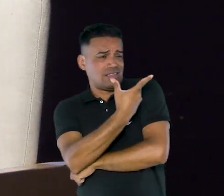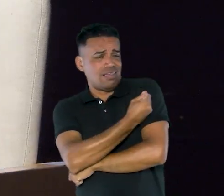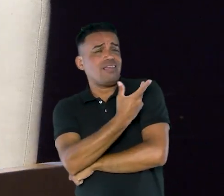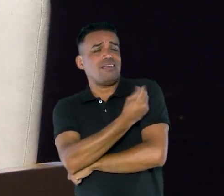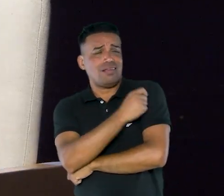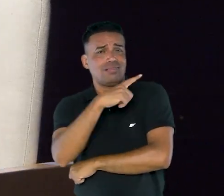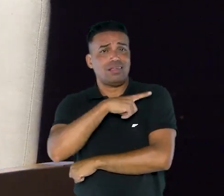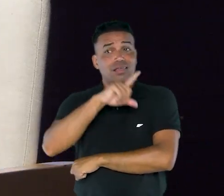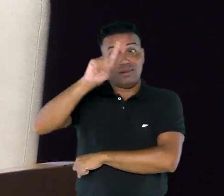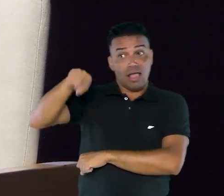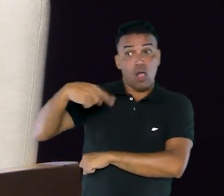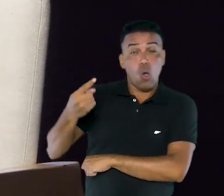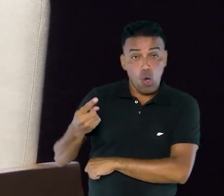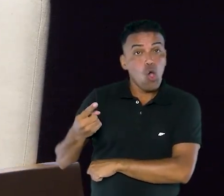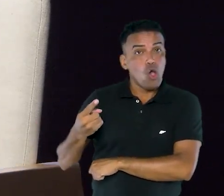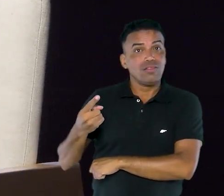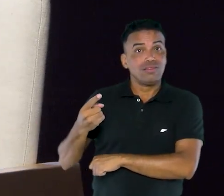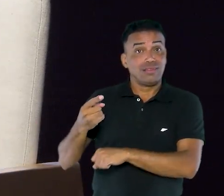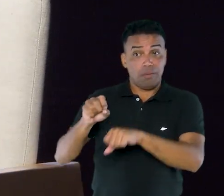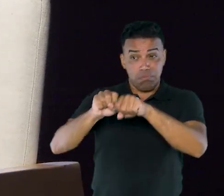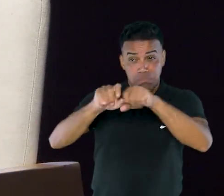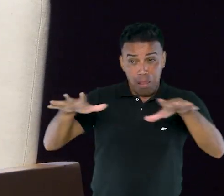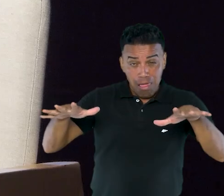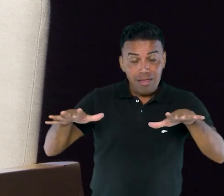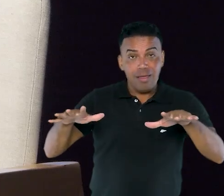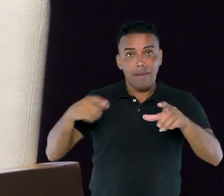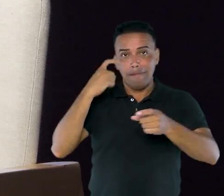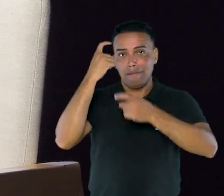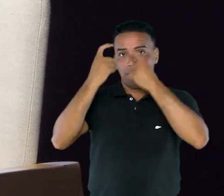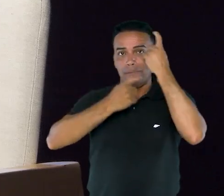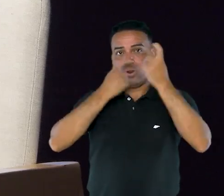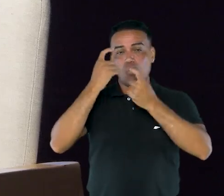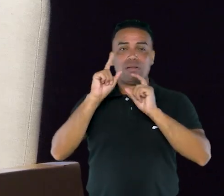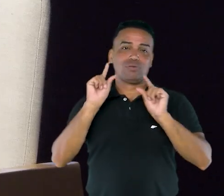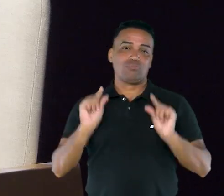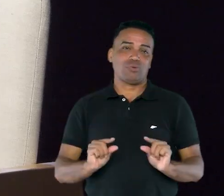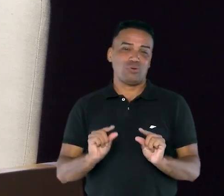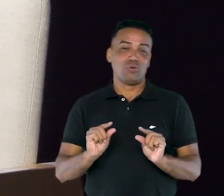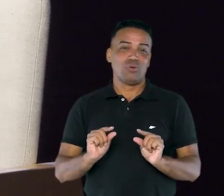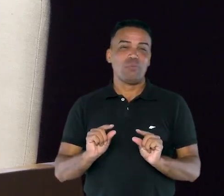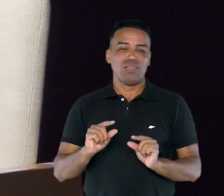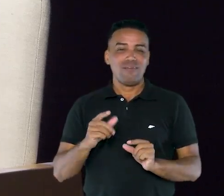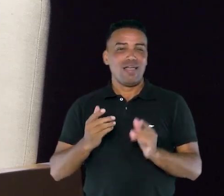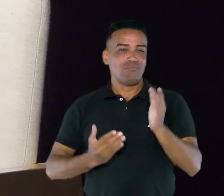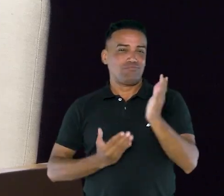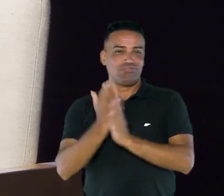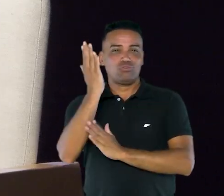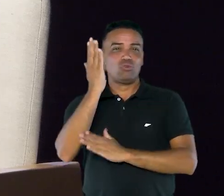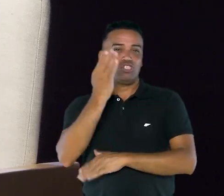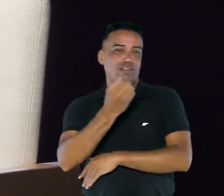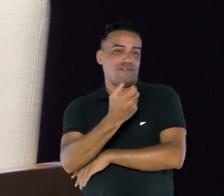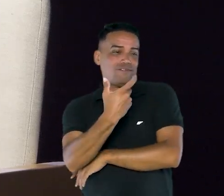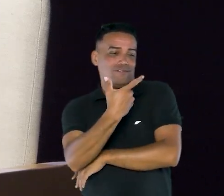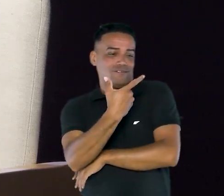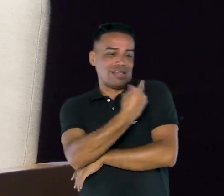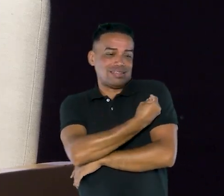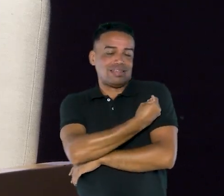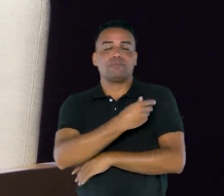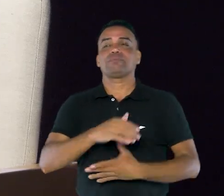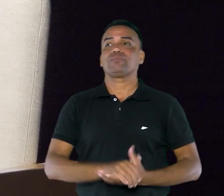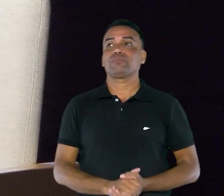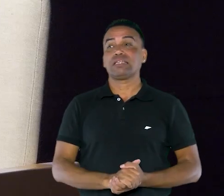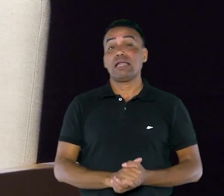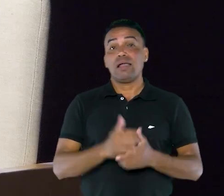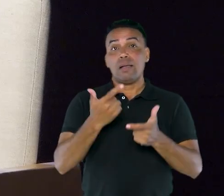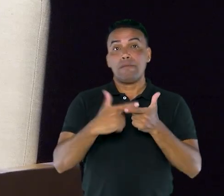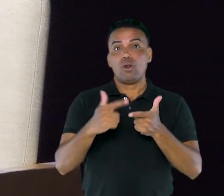Na próxima, a gente vai ficar menos preocupado, porque a gente sabe que mais cedo ou mais tarde vai ter uma vacina. Não sei, tem